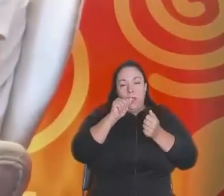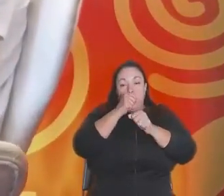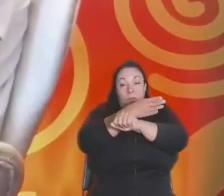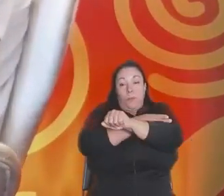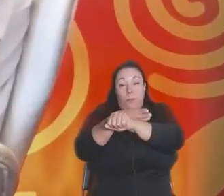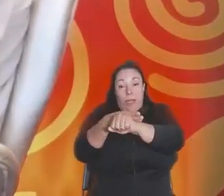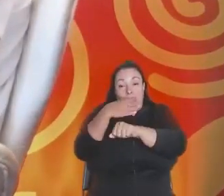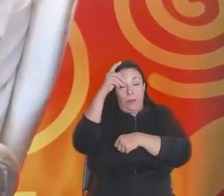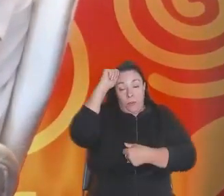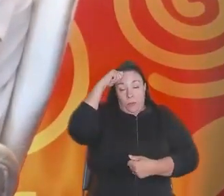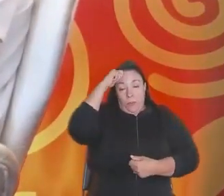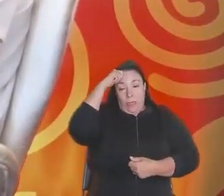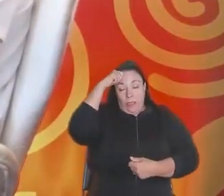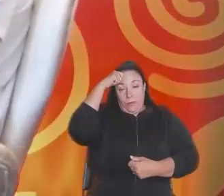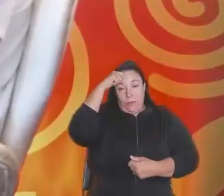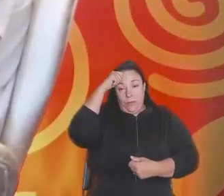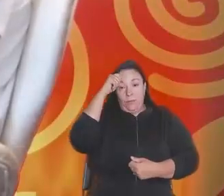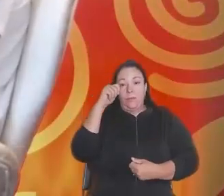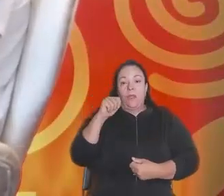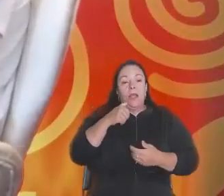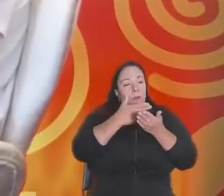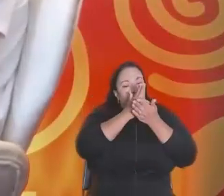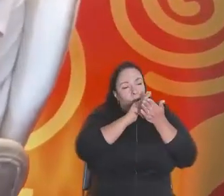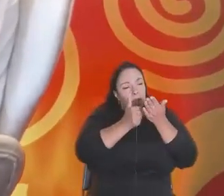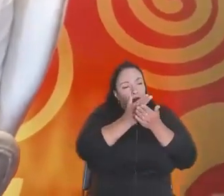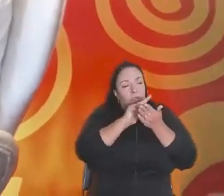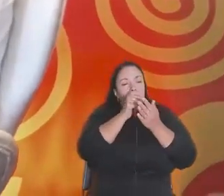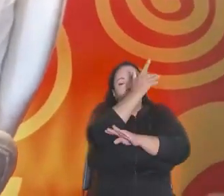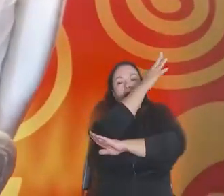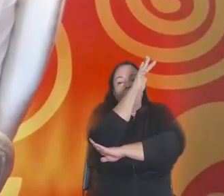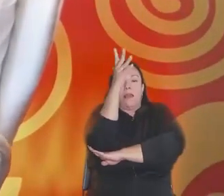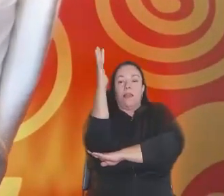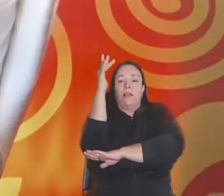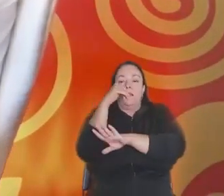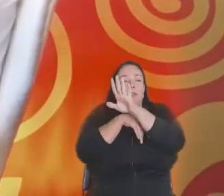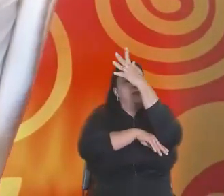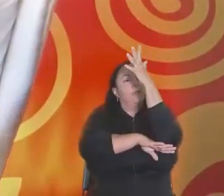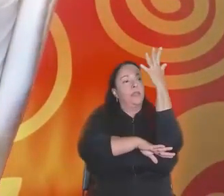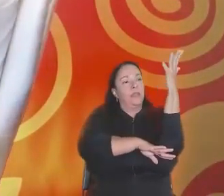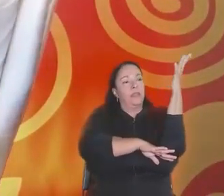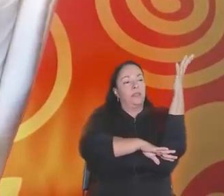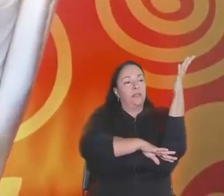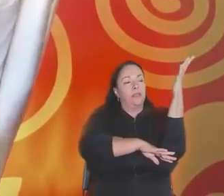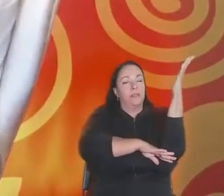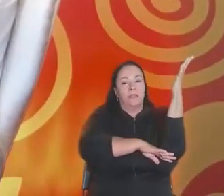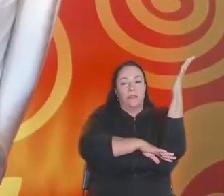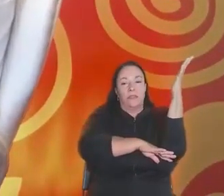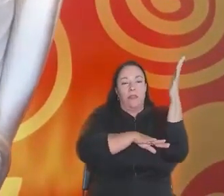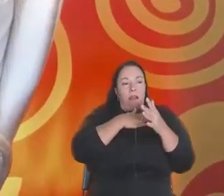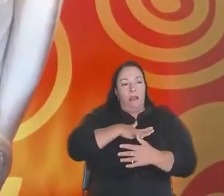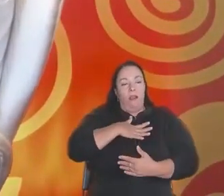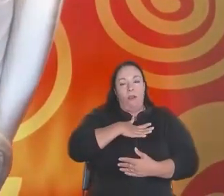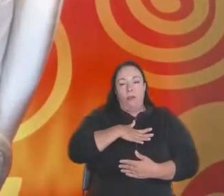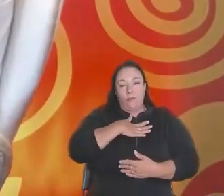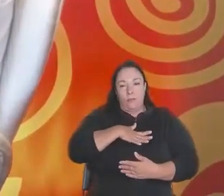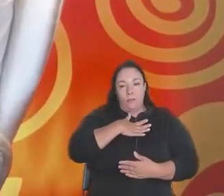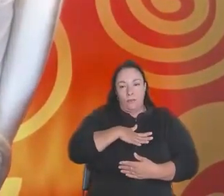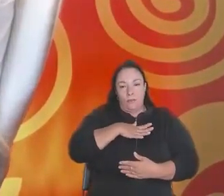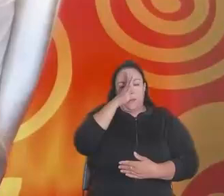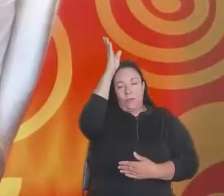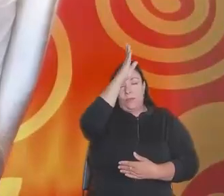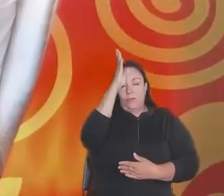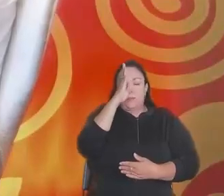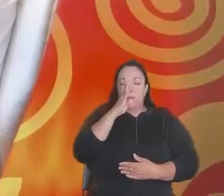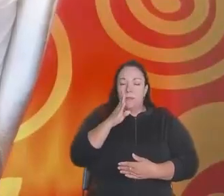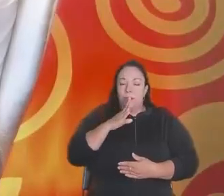sou apaixonado por ilustrar a natureza, sabe? Paisagens, eu gosto muito. E o nosso Brasil é lindo,